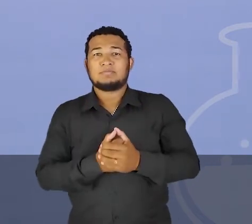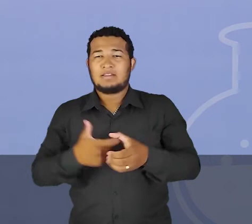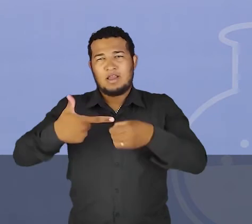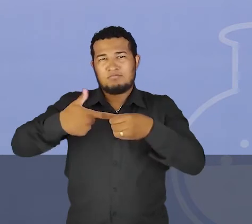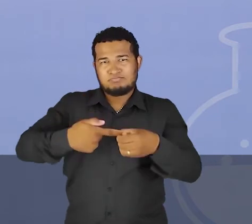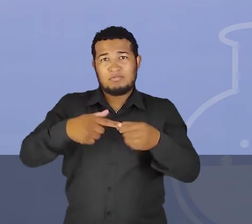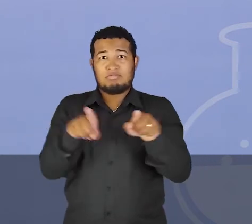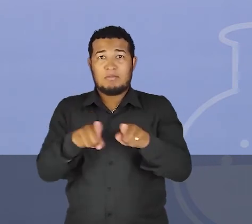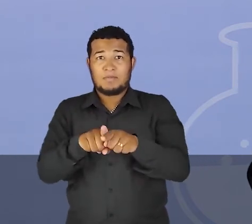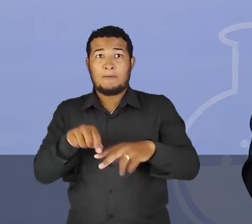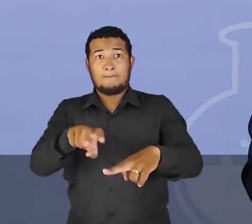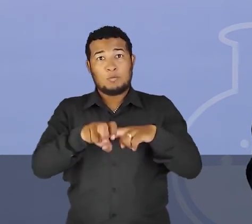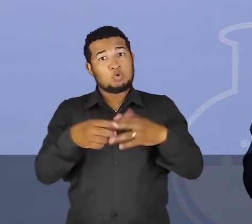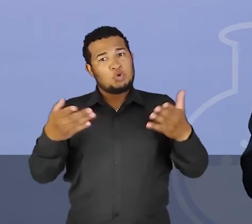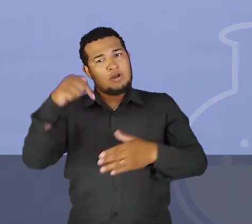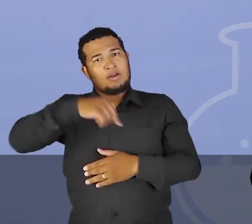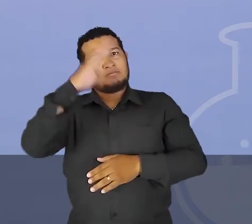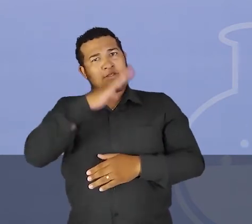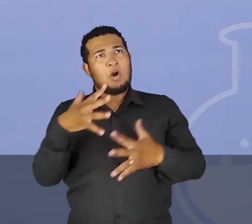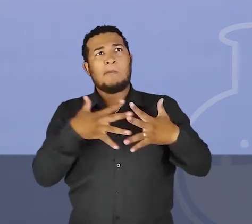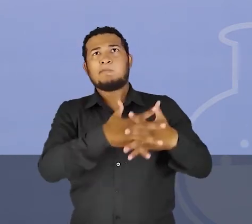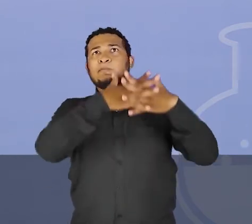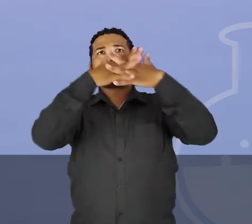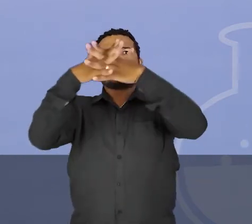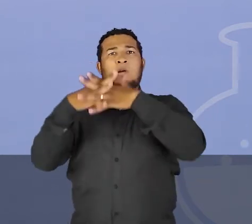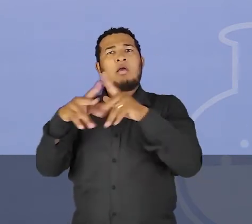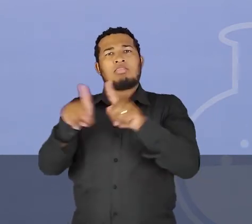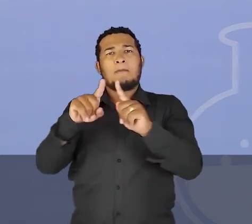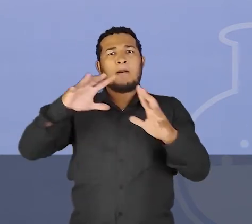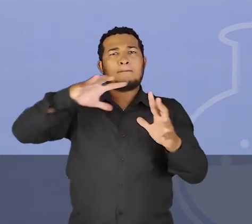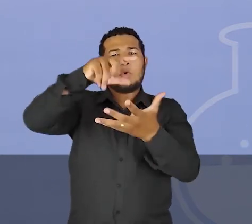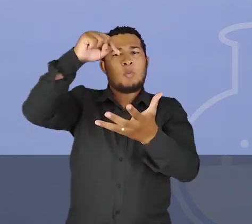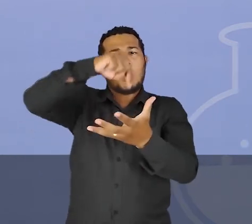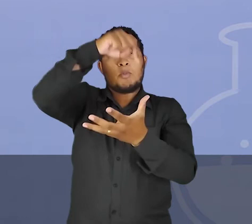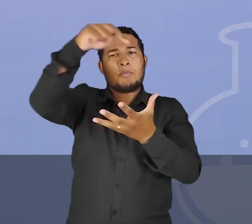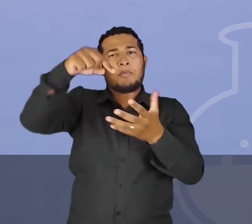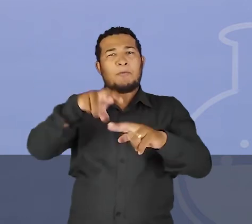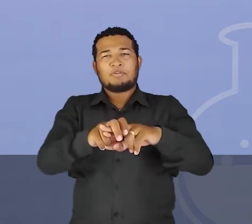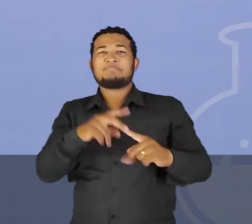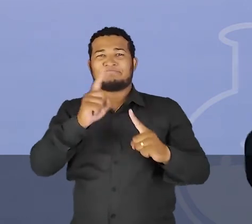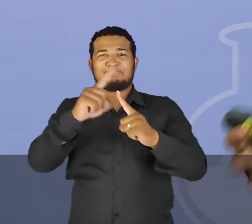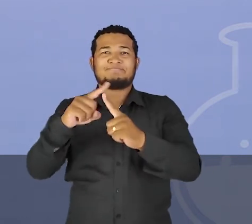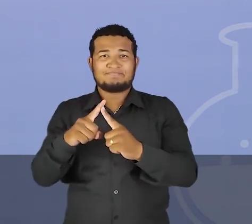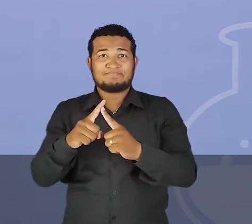conflito muito grande no Brasil, em outras regiões do mundo também, devido a esse tipo de produção. Por quê?